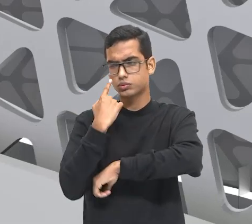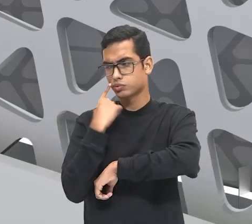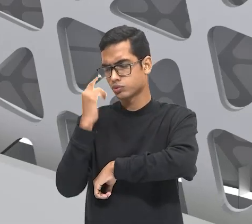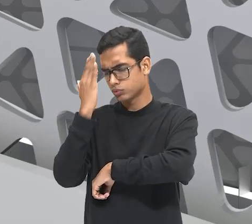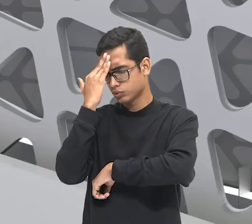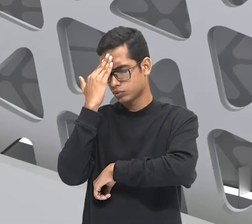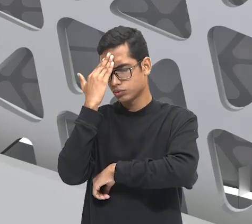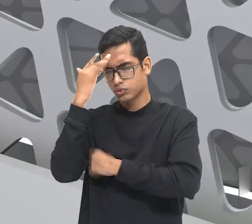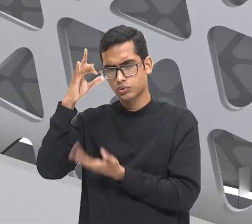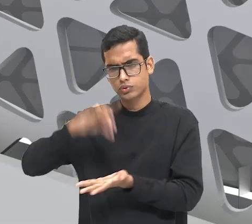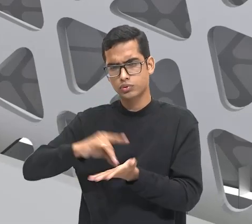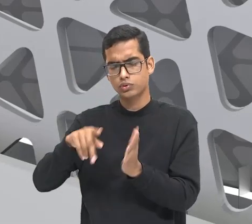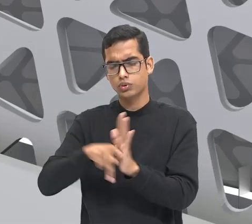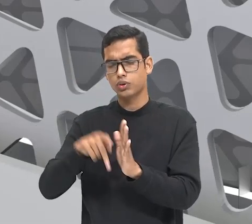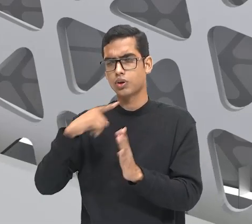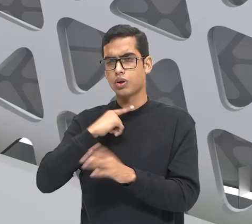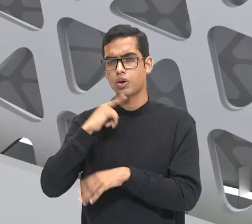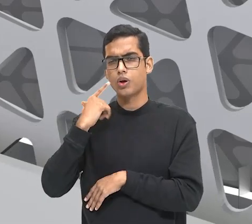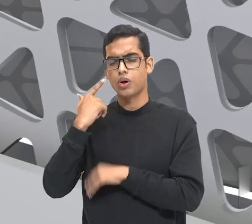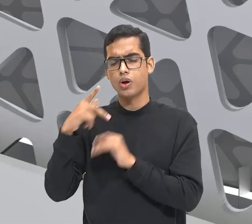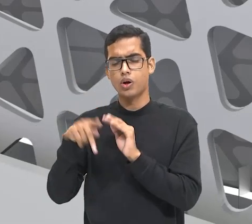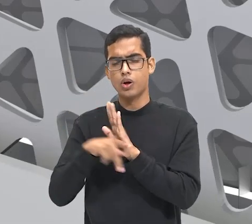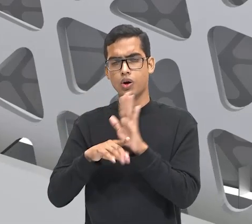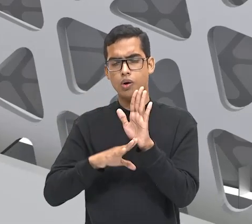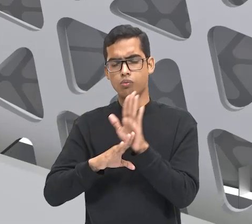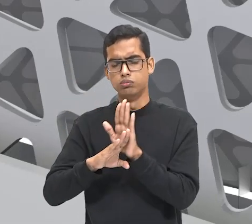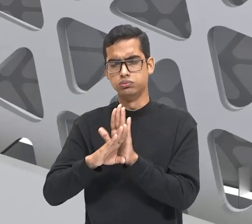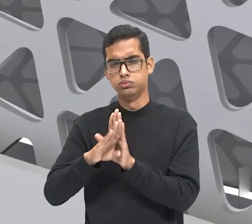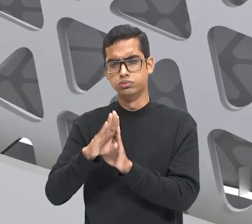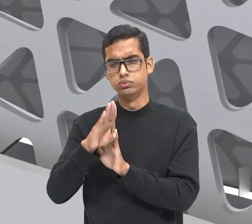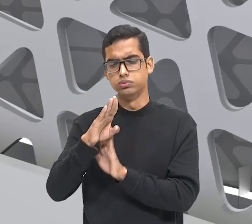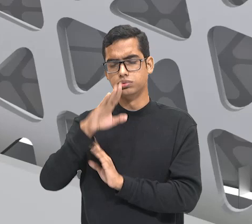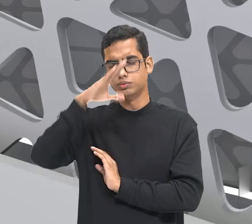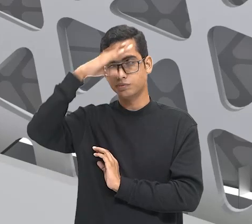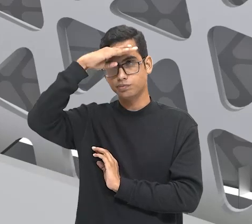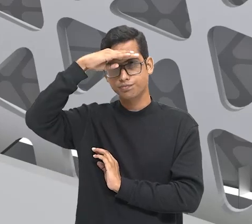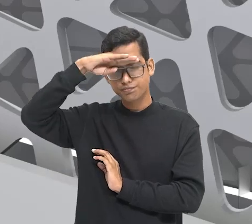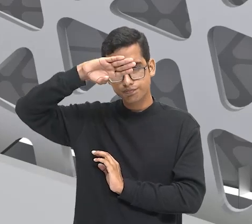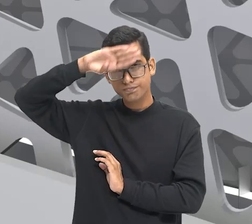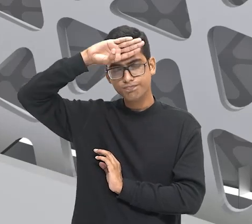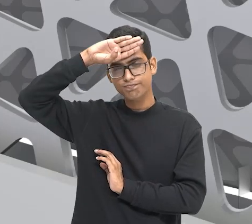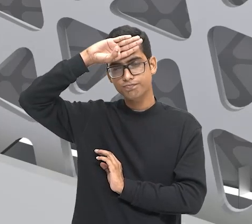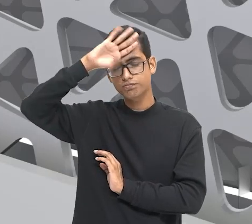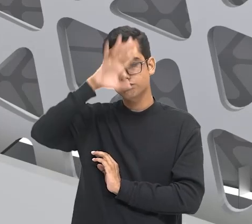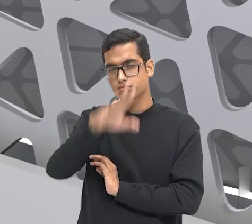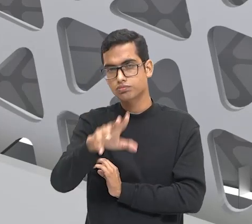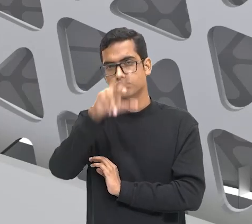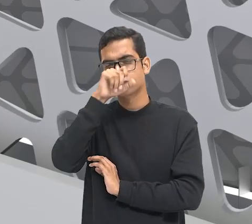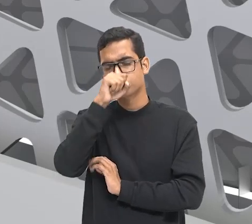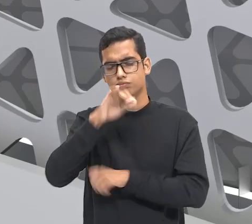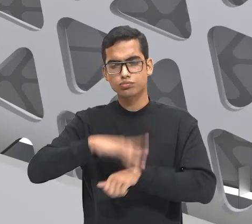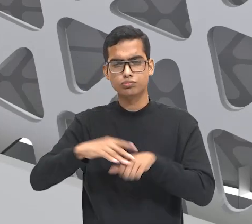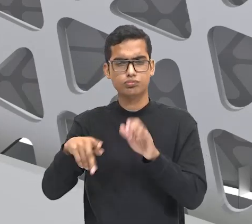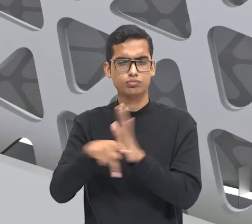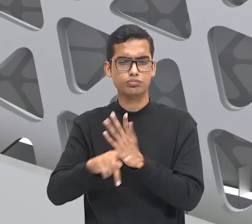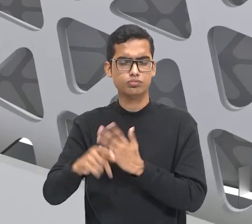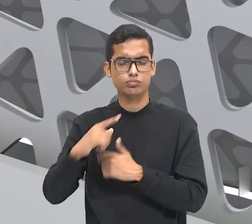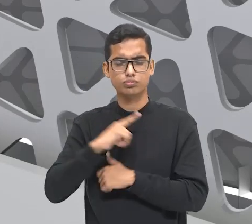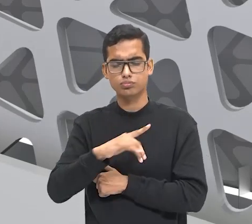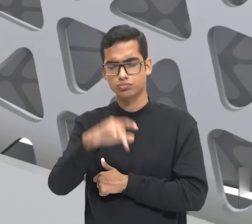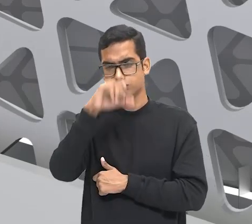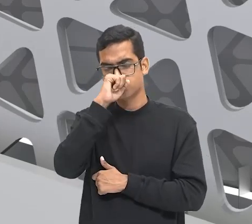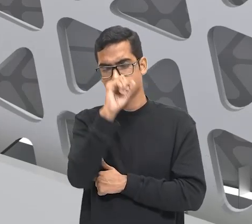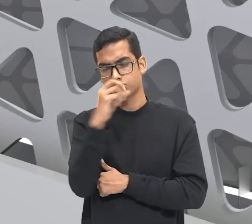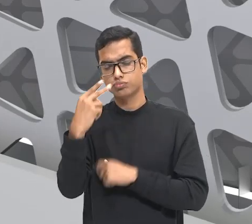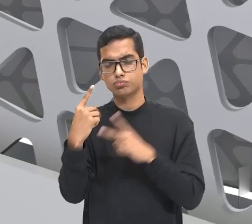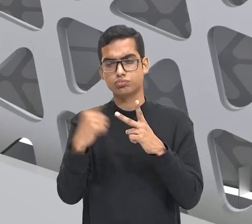porque como nós sabemos, a febre ela era um dos sintomas, né, da Covid, né, de algumas doenças respiratórias. Então, como ela